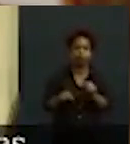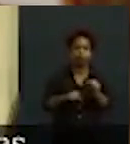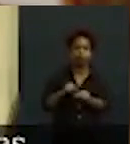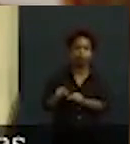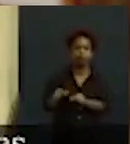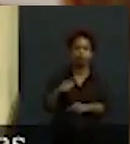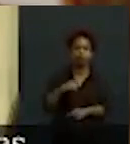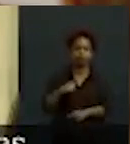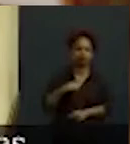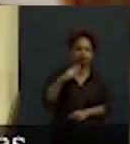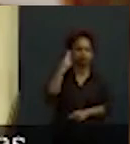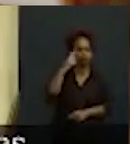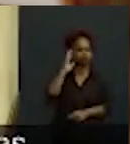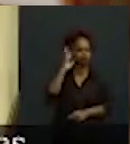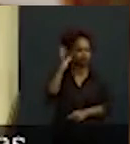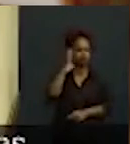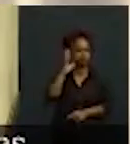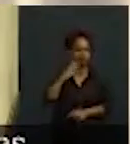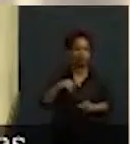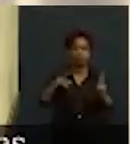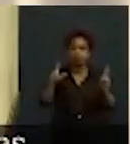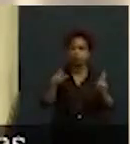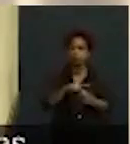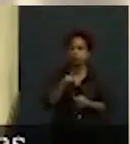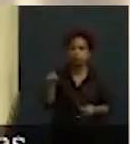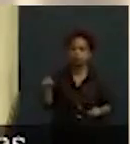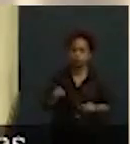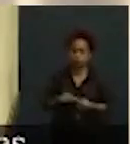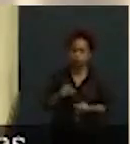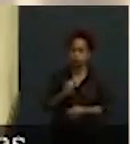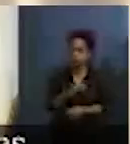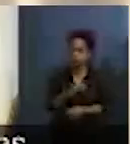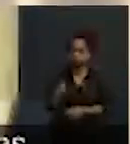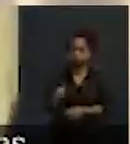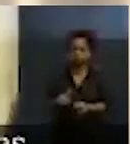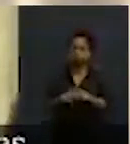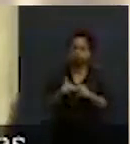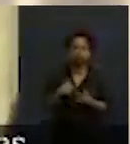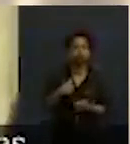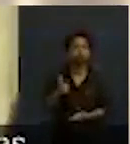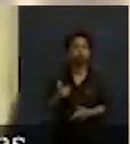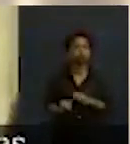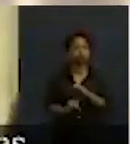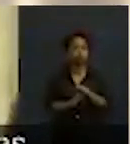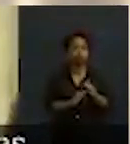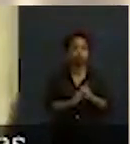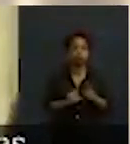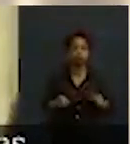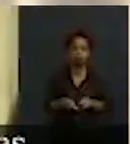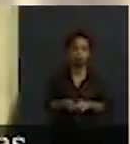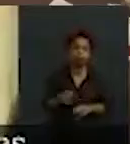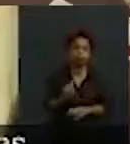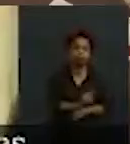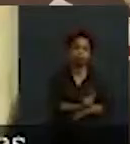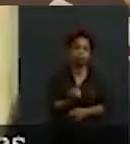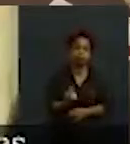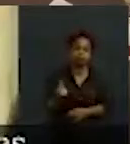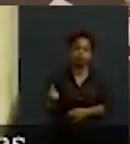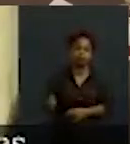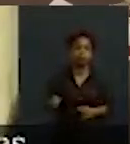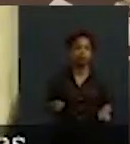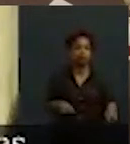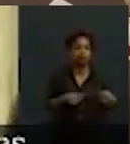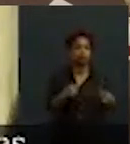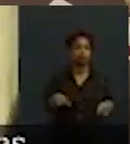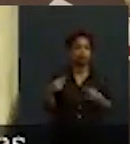de refletir sobre os objetivos que norteiam a instituição e a singularidade dos